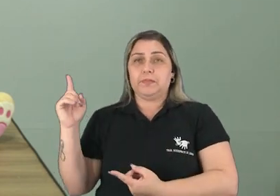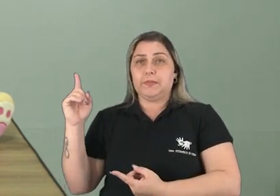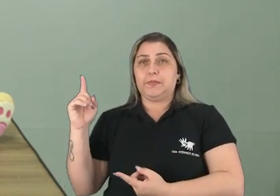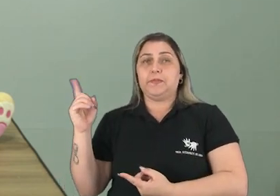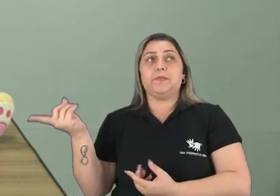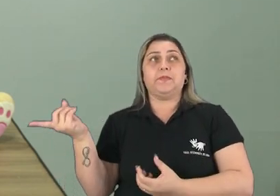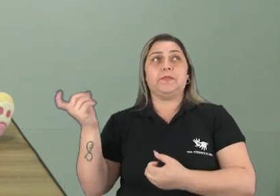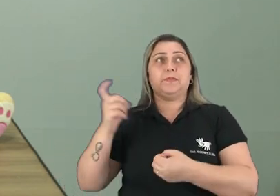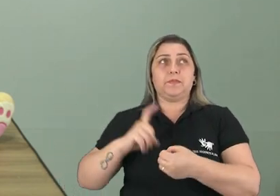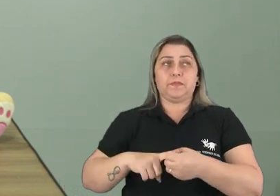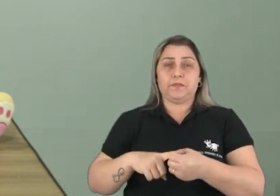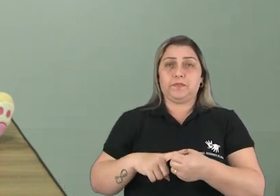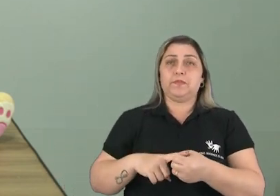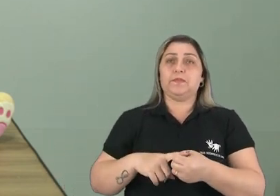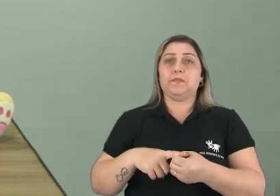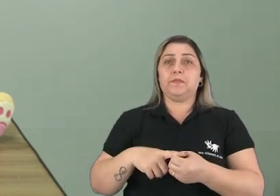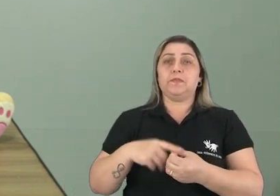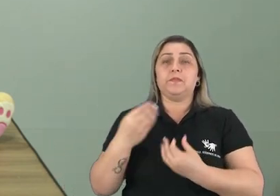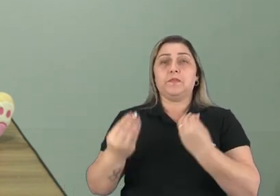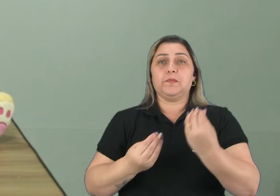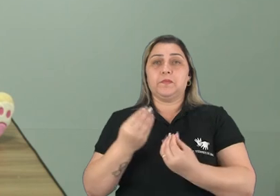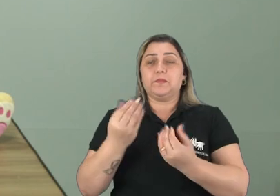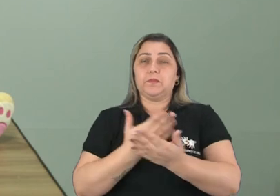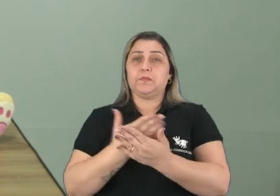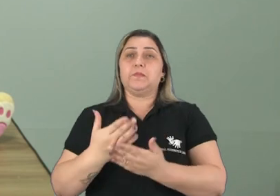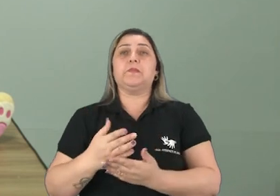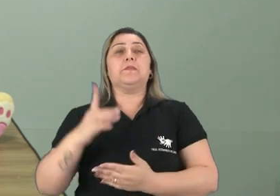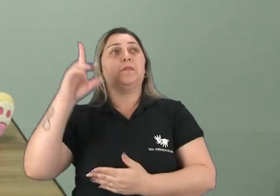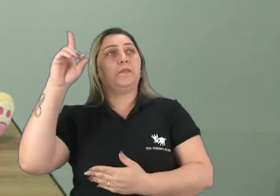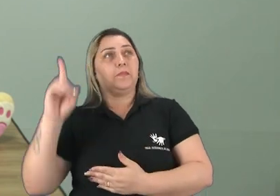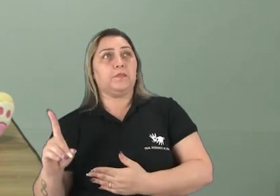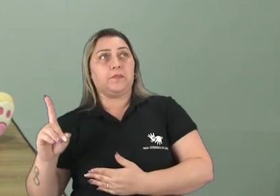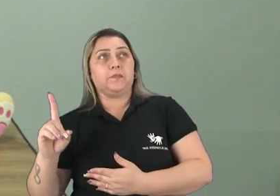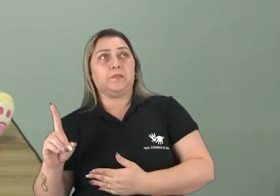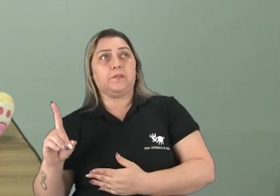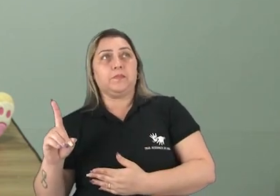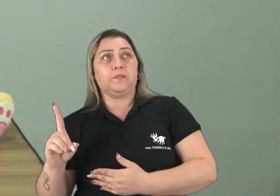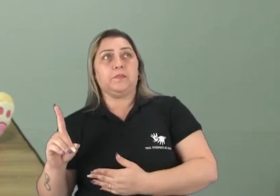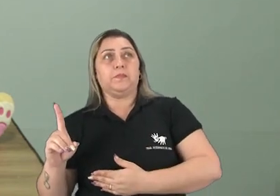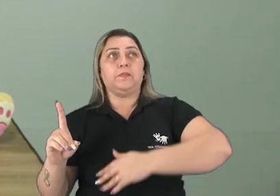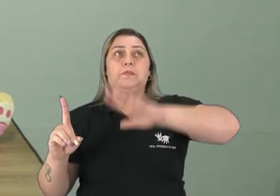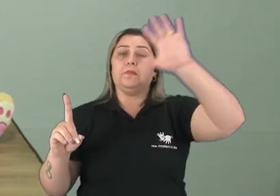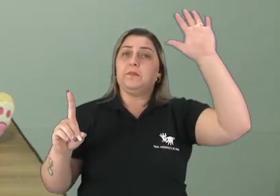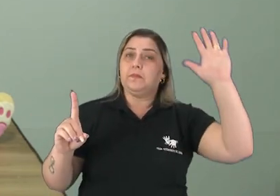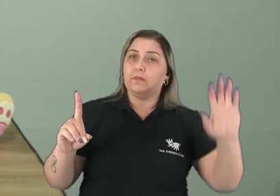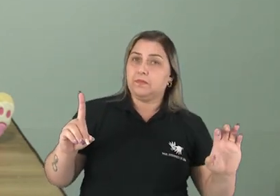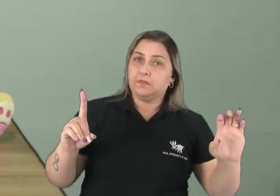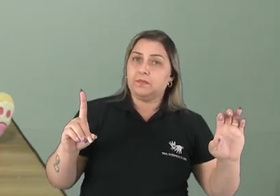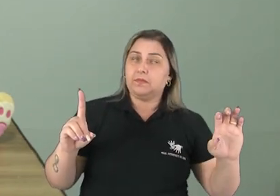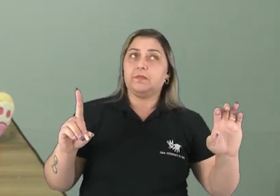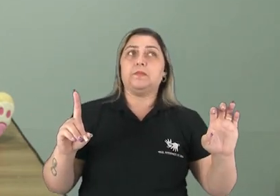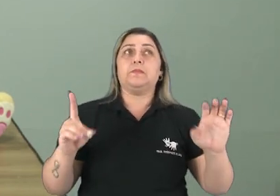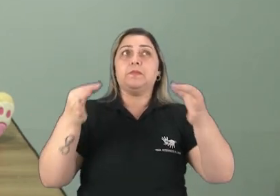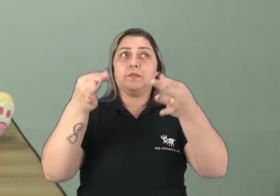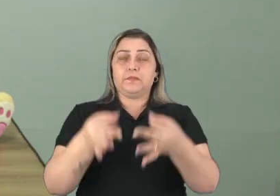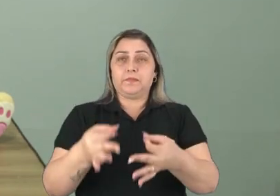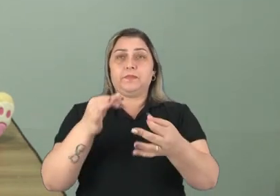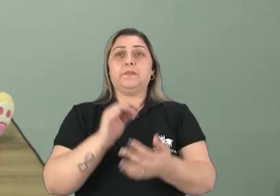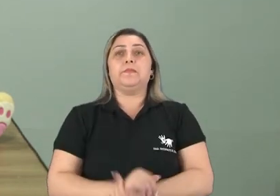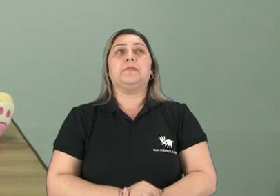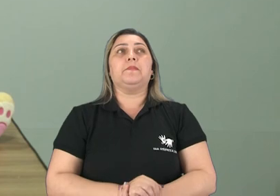nós voltamos para como estava antes. Mão direita, mão esquerda,